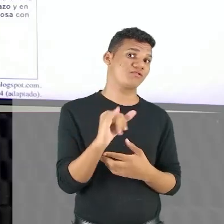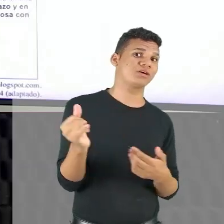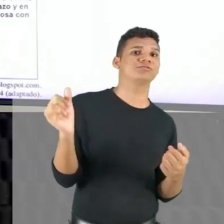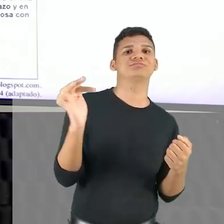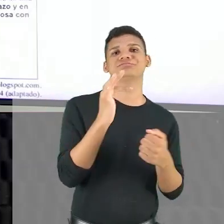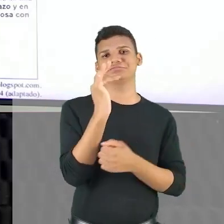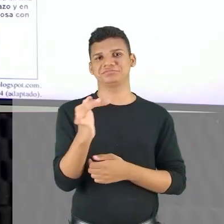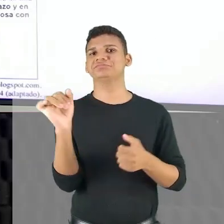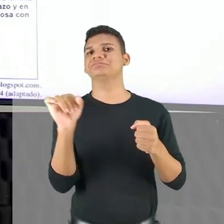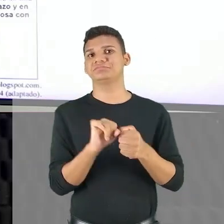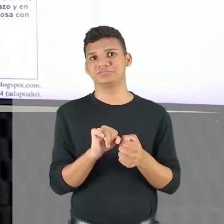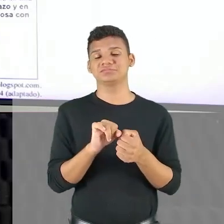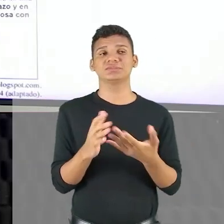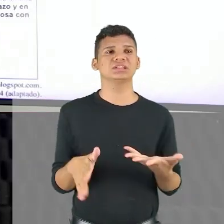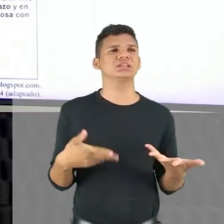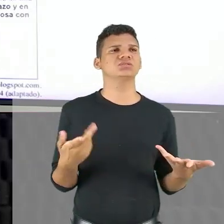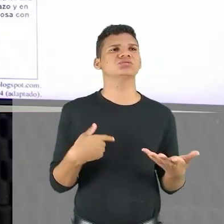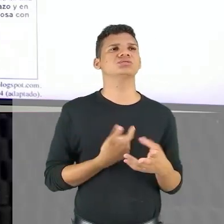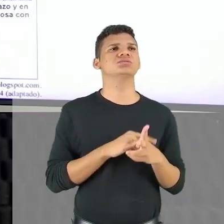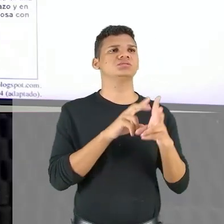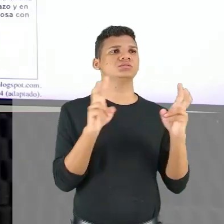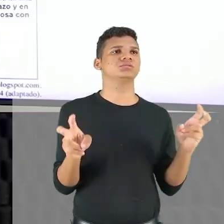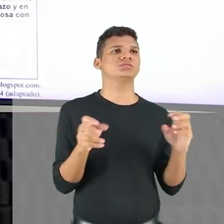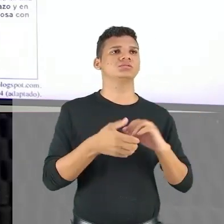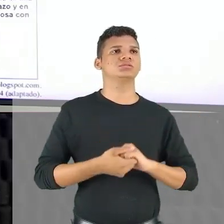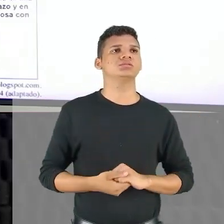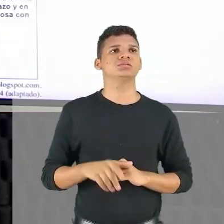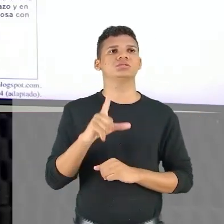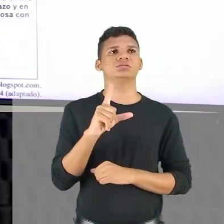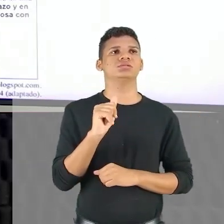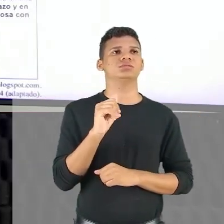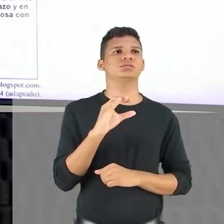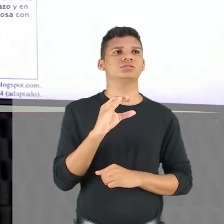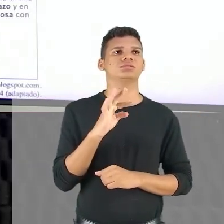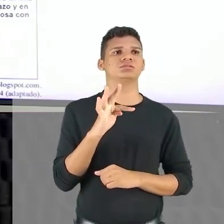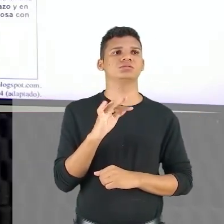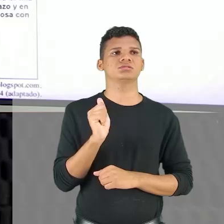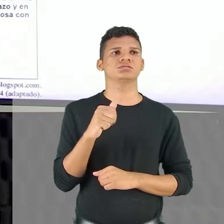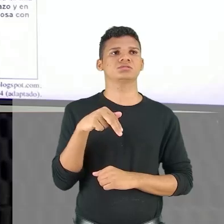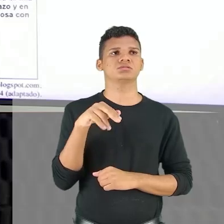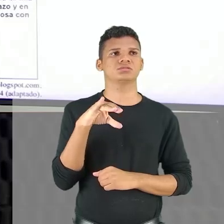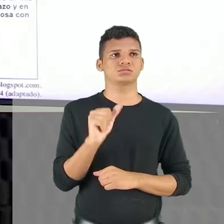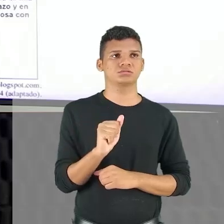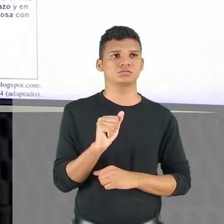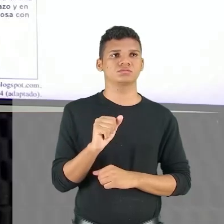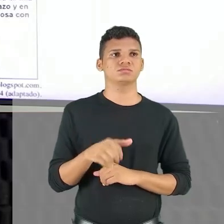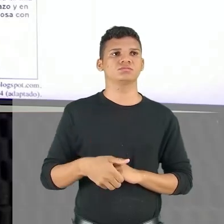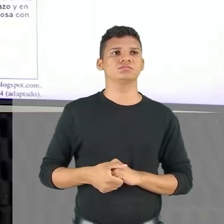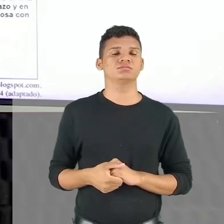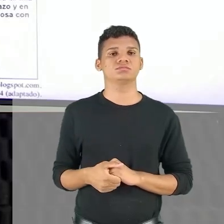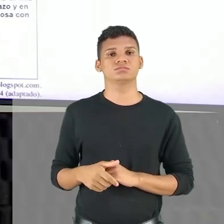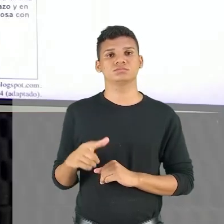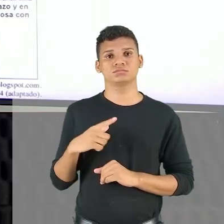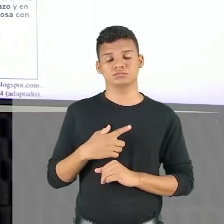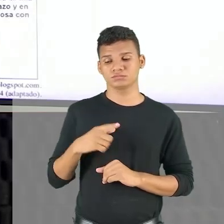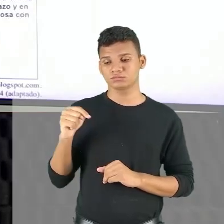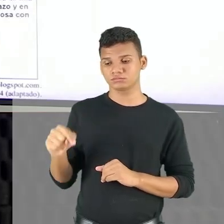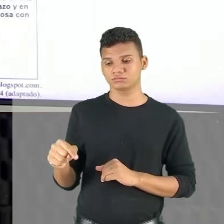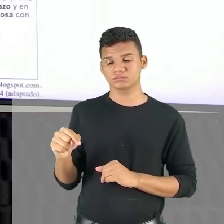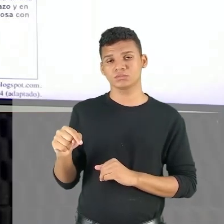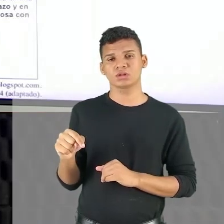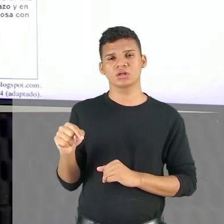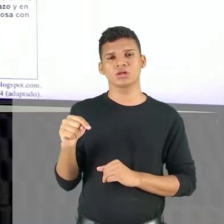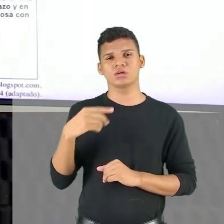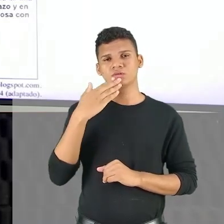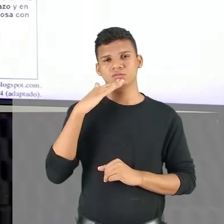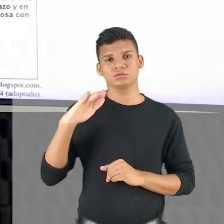o que a gente vai chamar aqui de título. Lactância. Você já observa aqui na linguagem não verbal, né, o meninozinho, né,